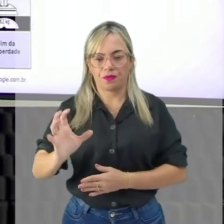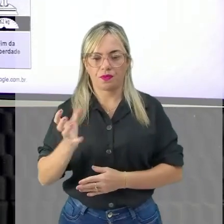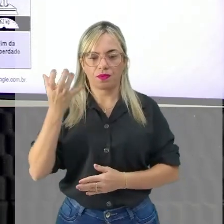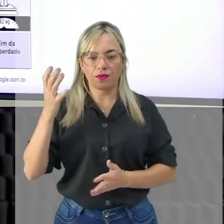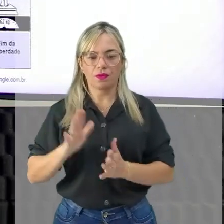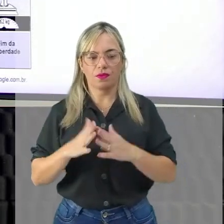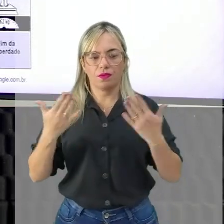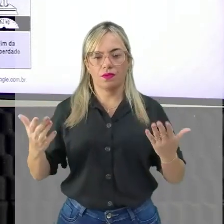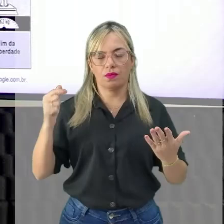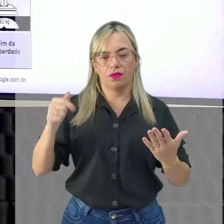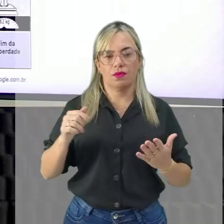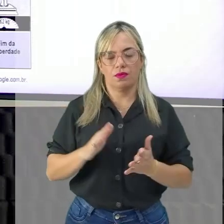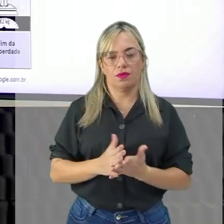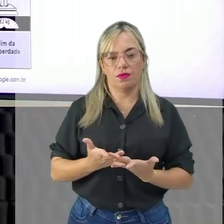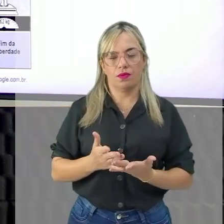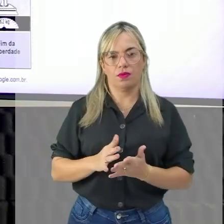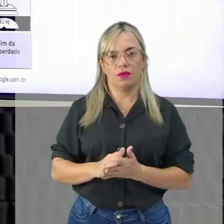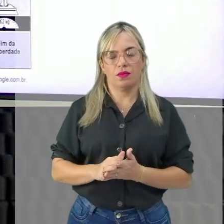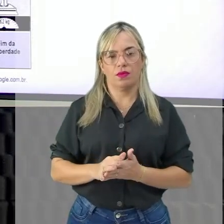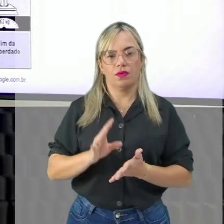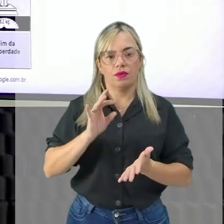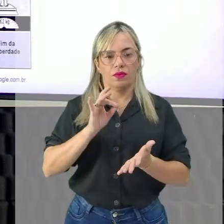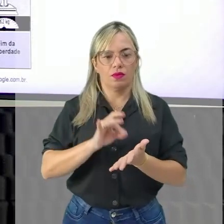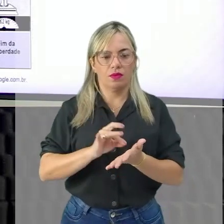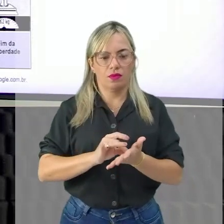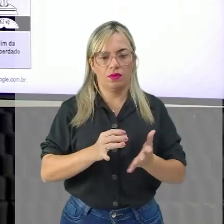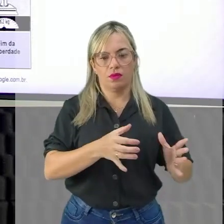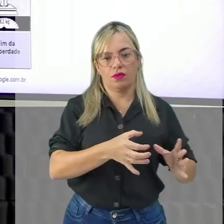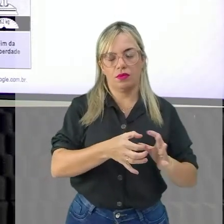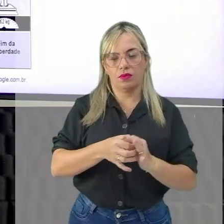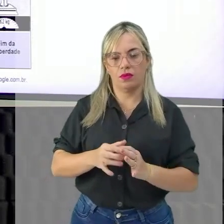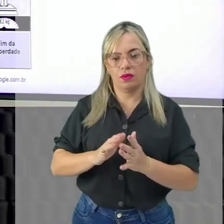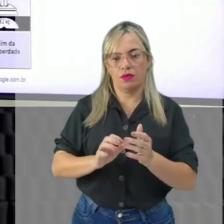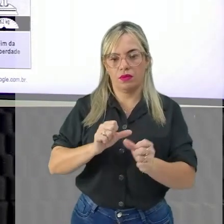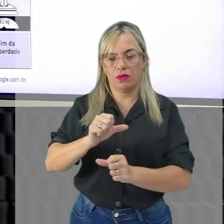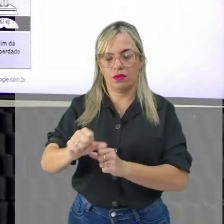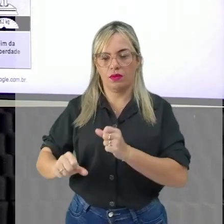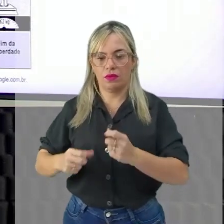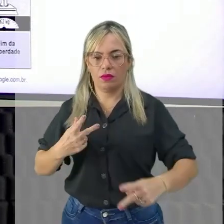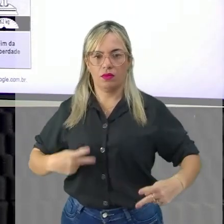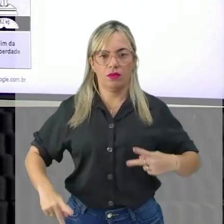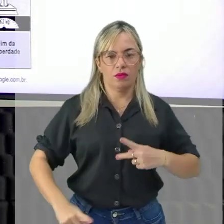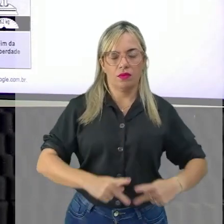acontecendo, então são coisas que relacionadas às mudanças de hormônio, né?